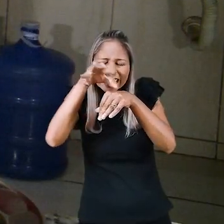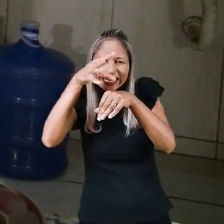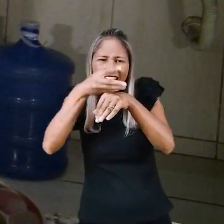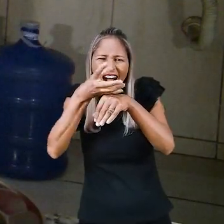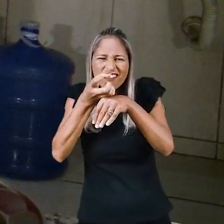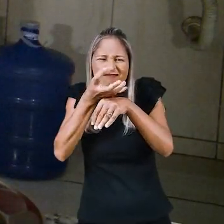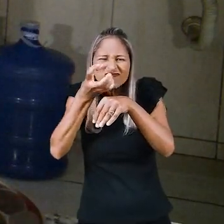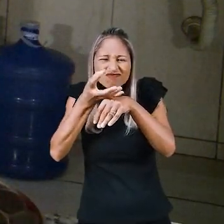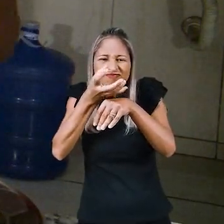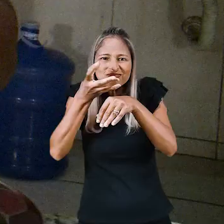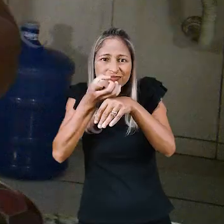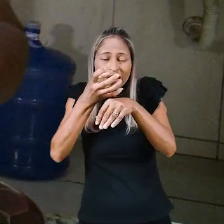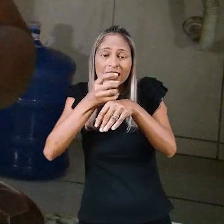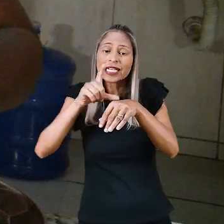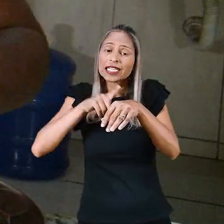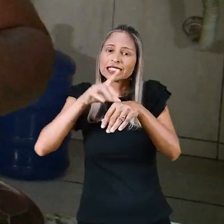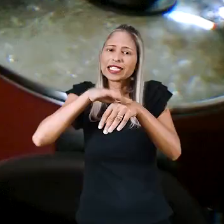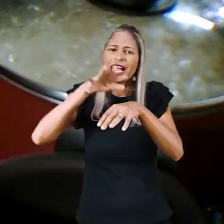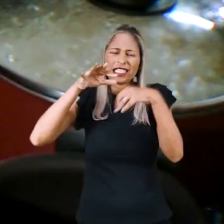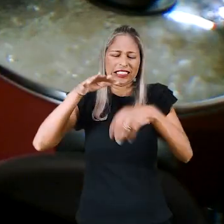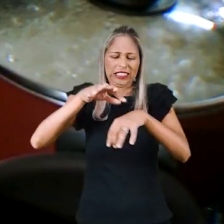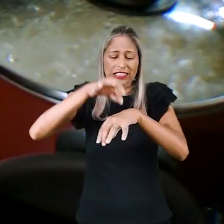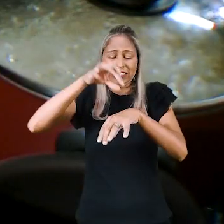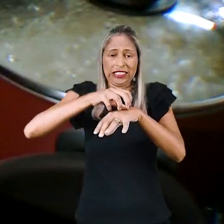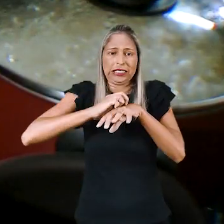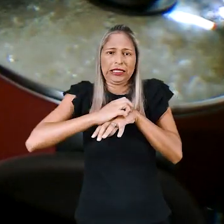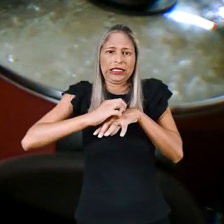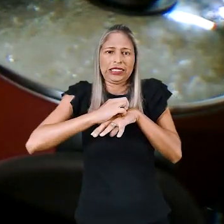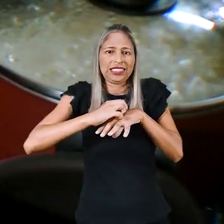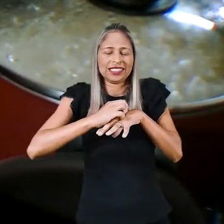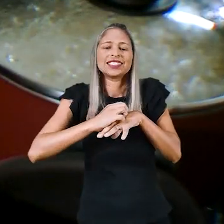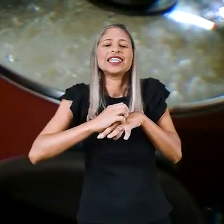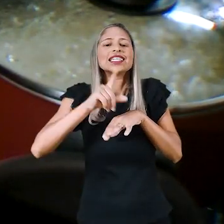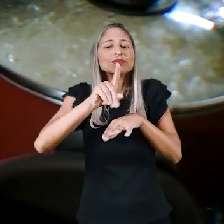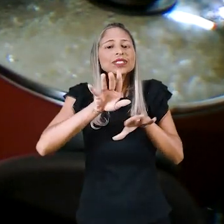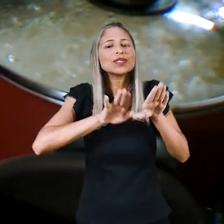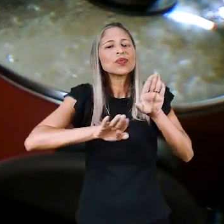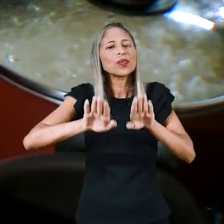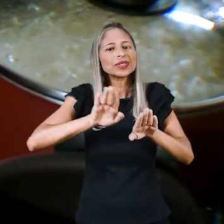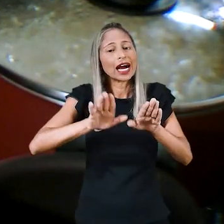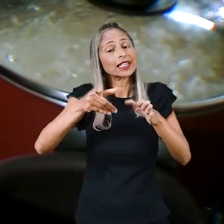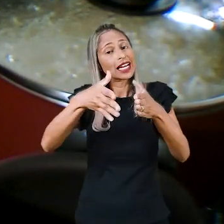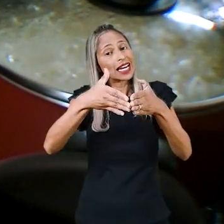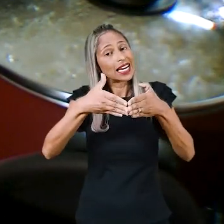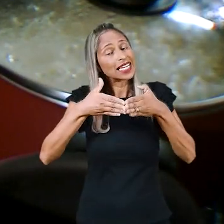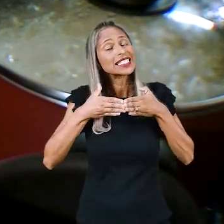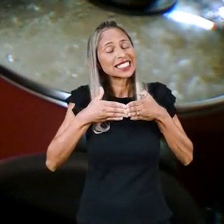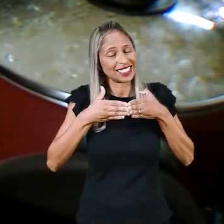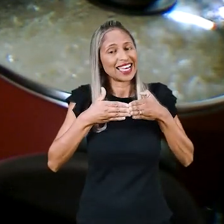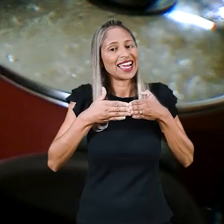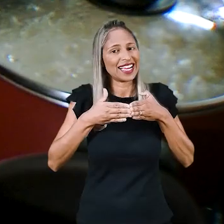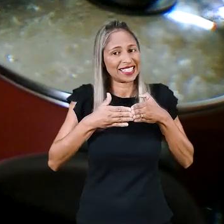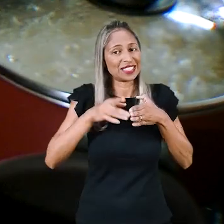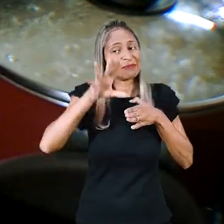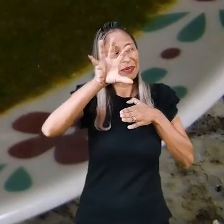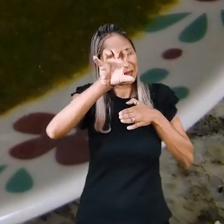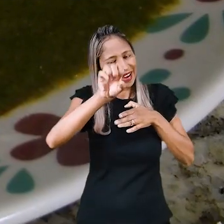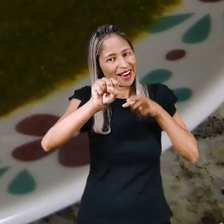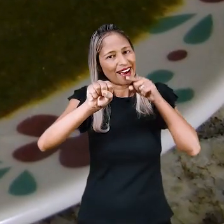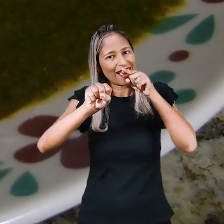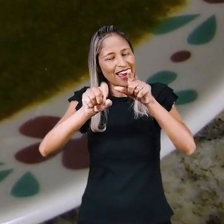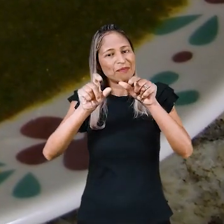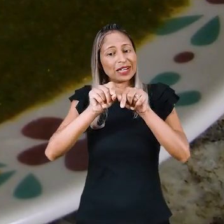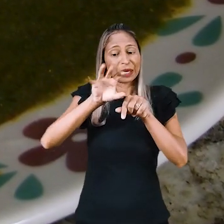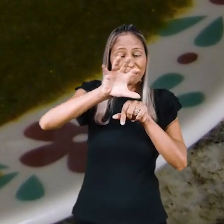linha, uma lãzinha que eles têm que pinica a gente. Então você tem que ter uma licença, pedir uma licença para